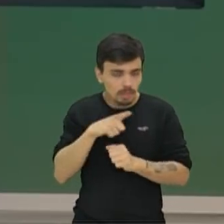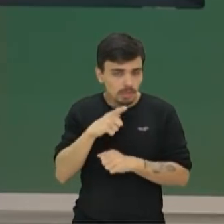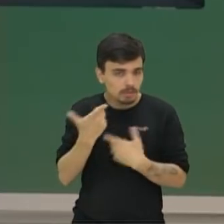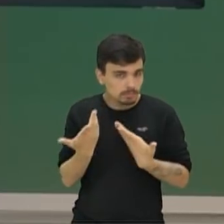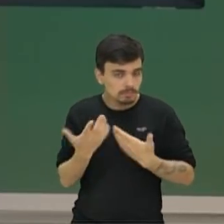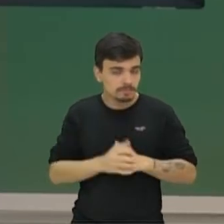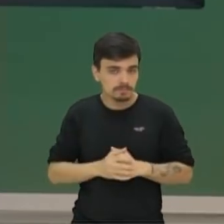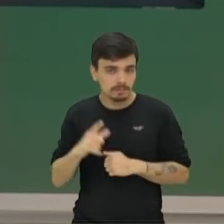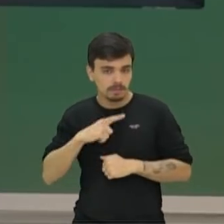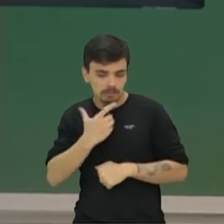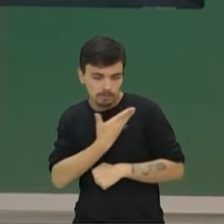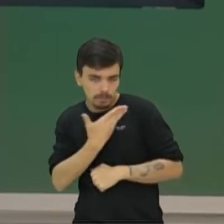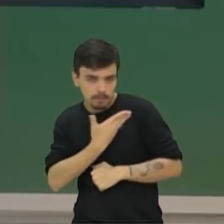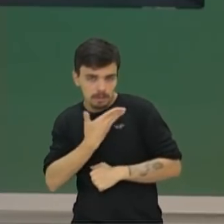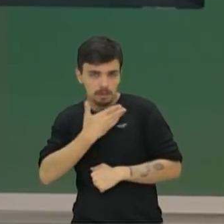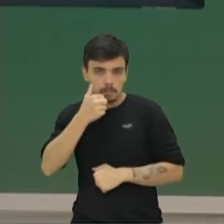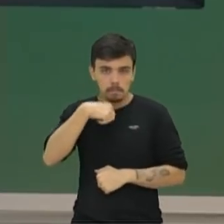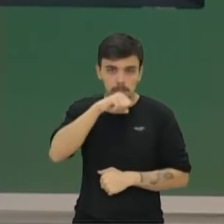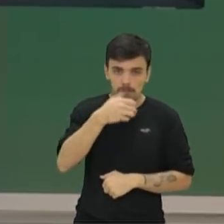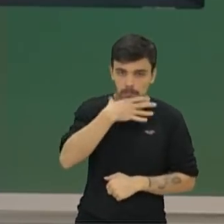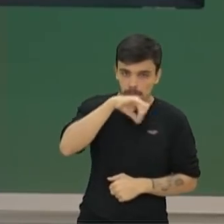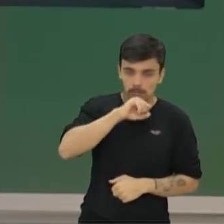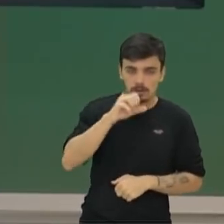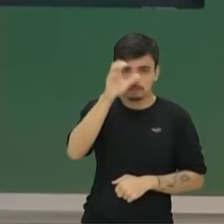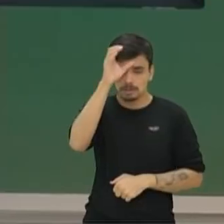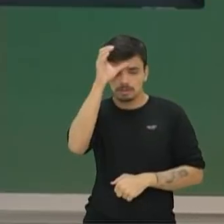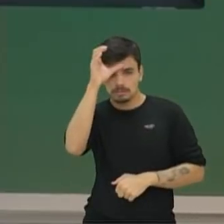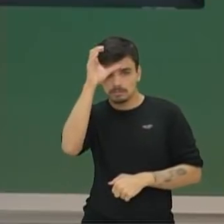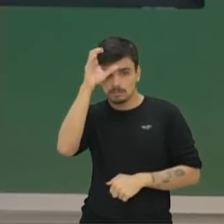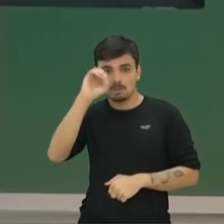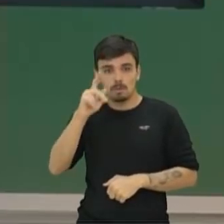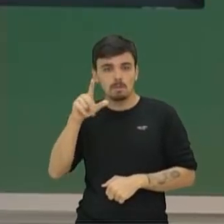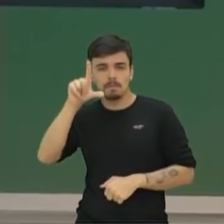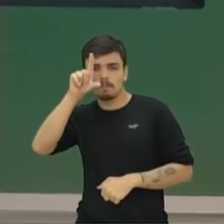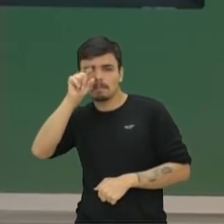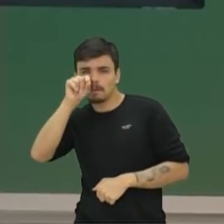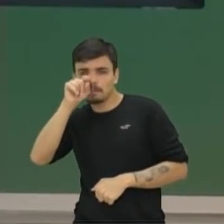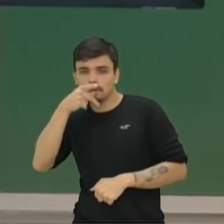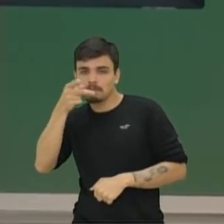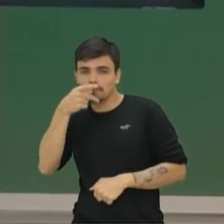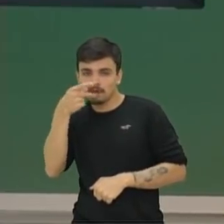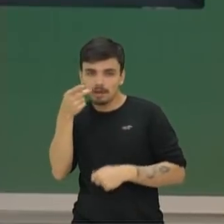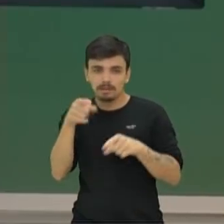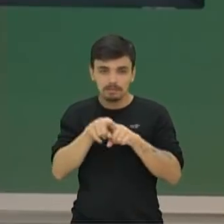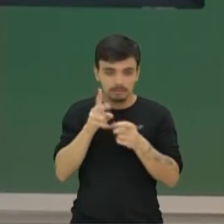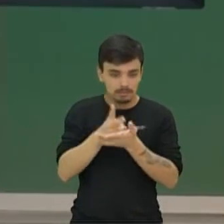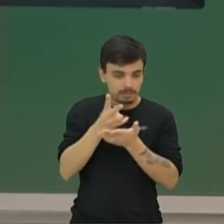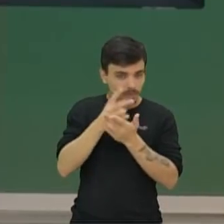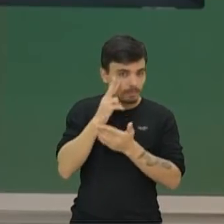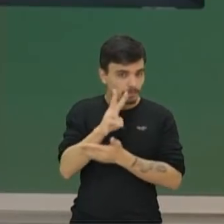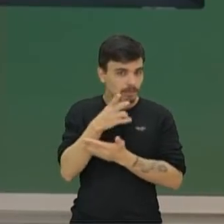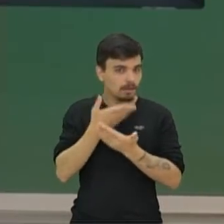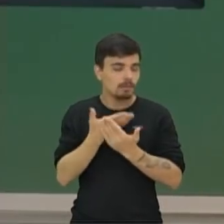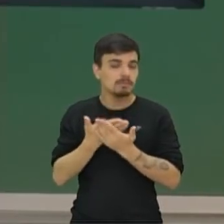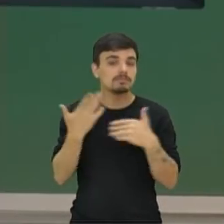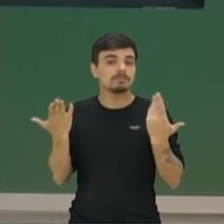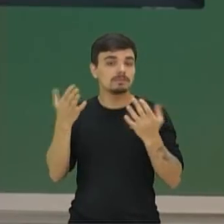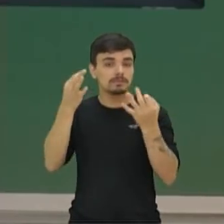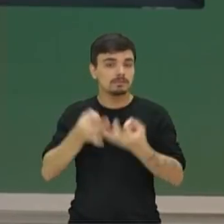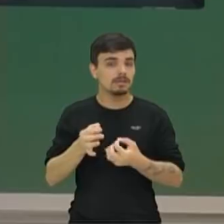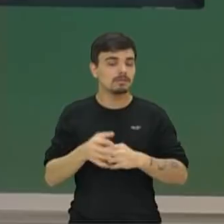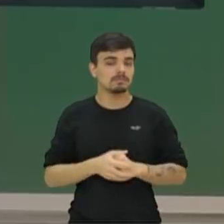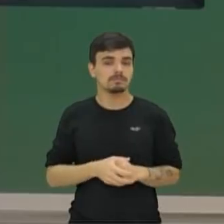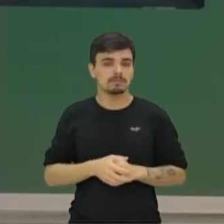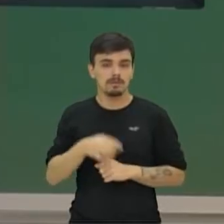tá junto? Tem algum amiguinho, pai, mãe, tio, o papagaio que sempre assiste às nossas aulas? Será que ele acertou?